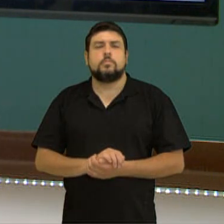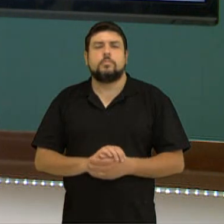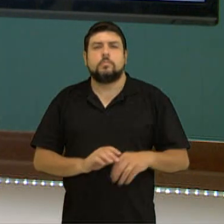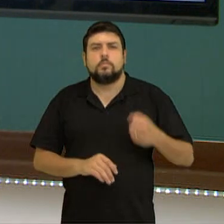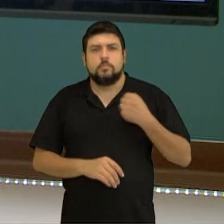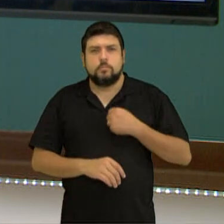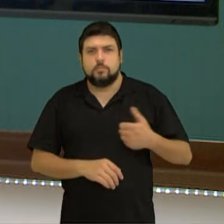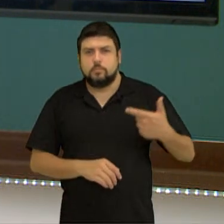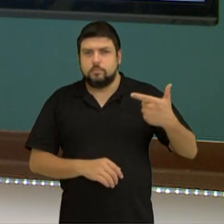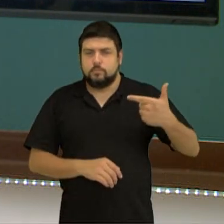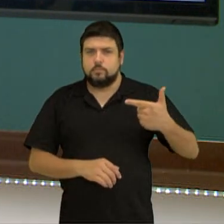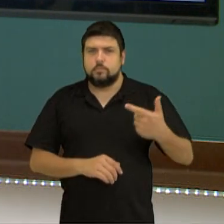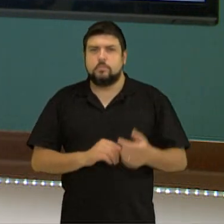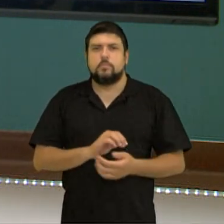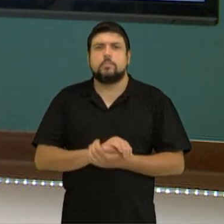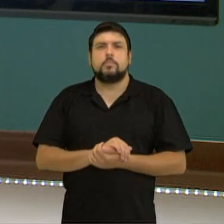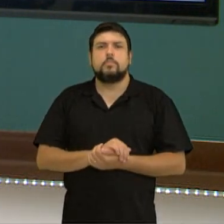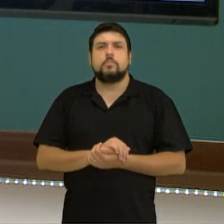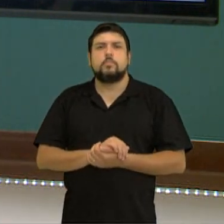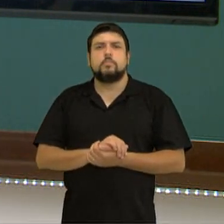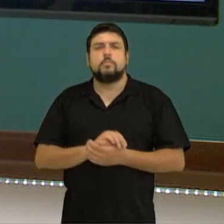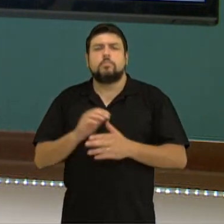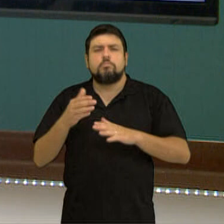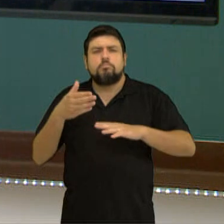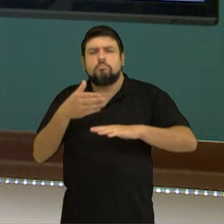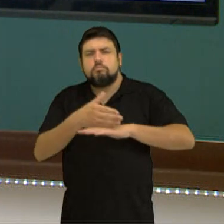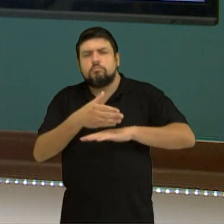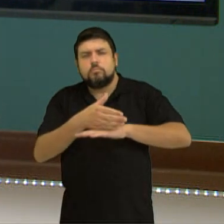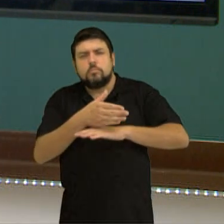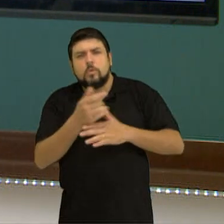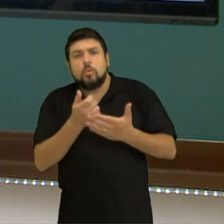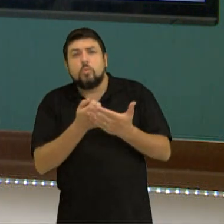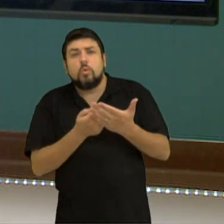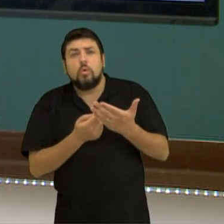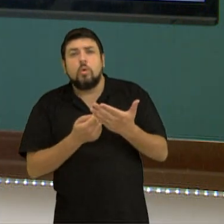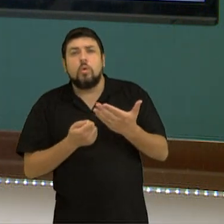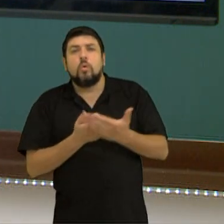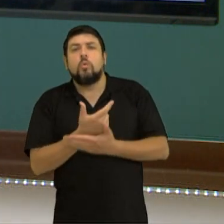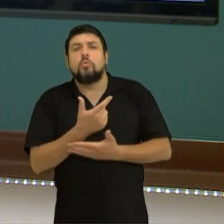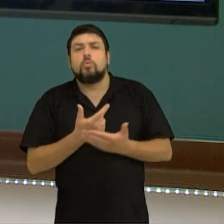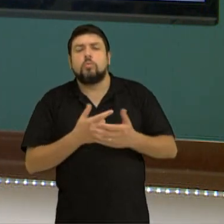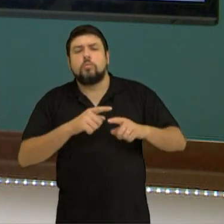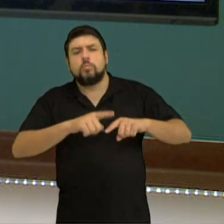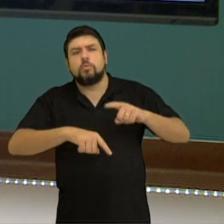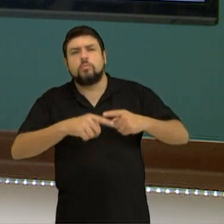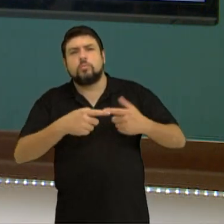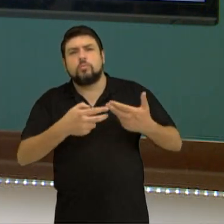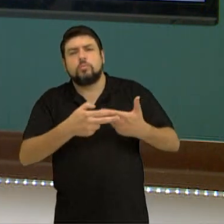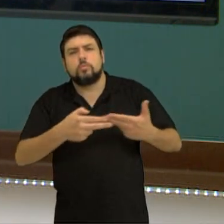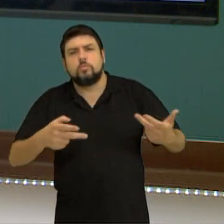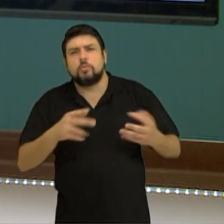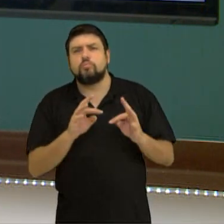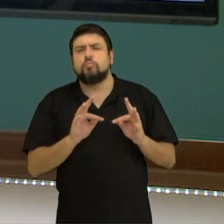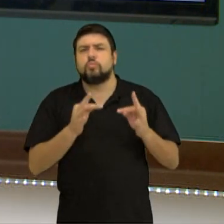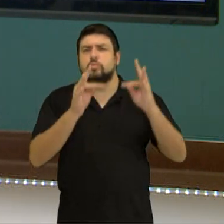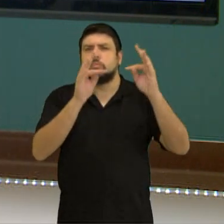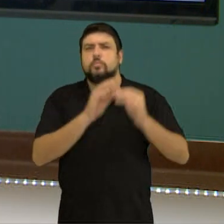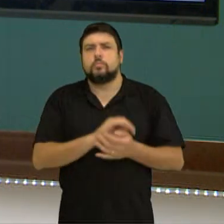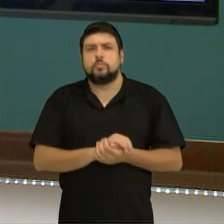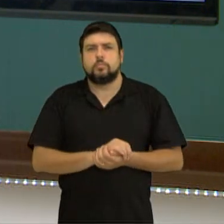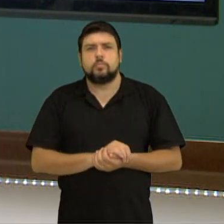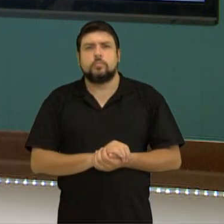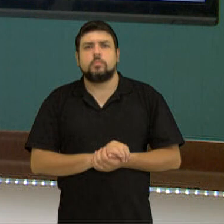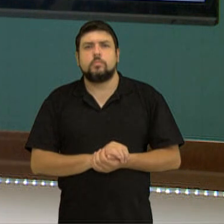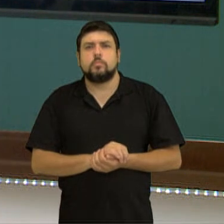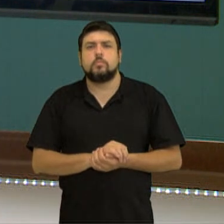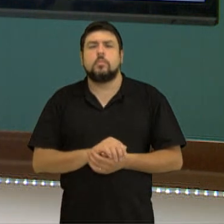for electronic devices? Com que frequência que você compra aparelhos eletrônicos? Eu coloquei aqui sometimes, às vezes. Daí você poderia utilizar qualquer